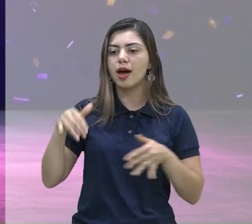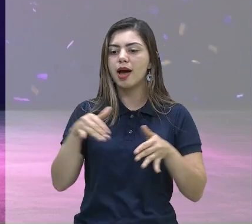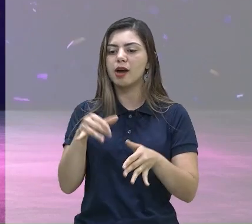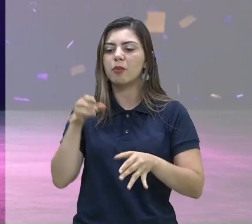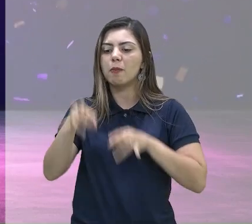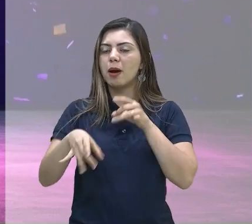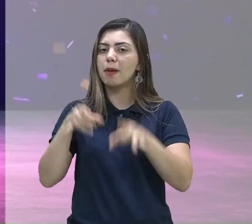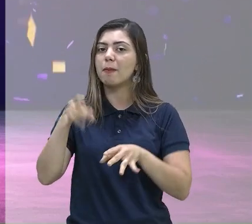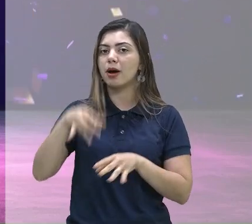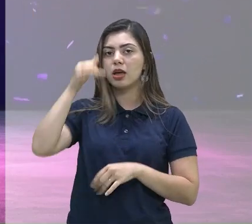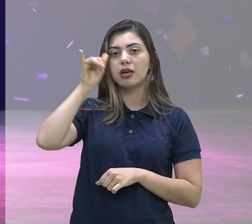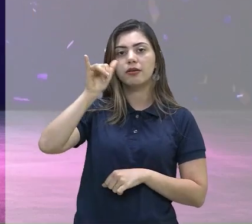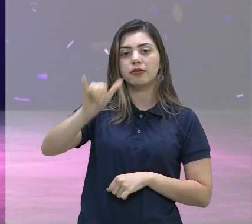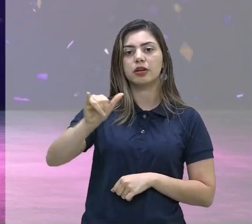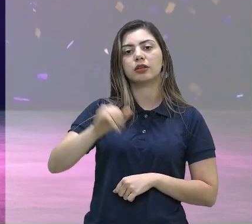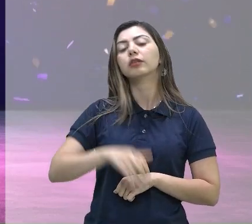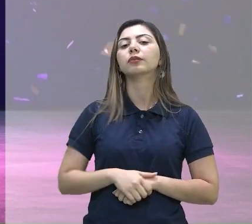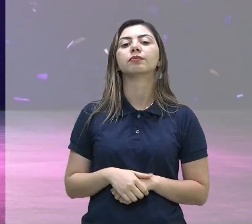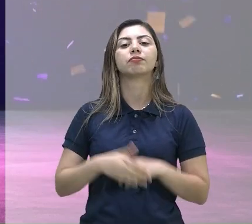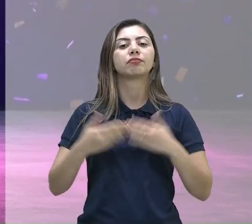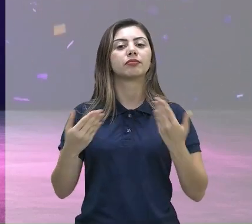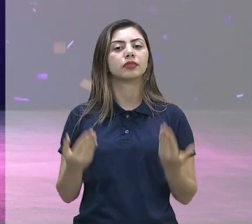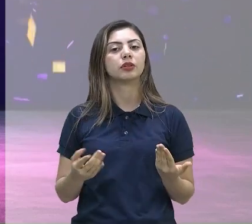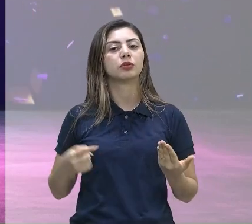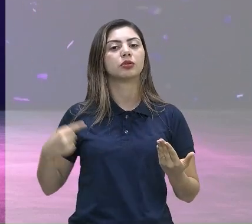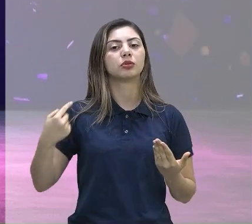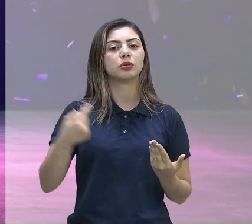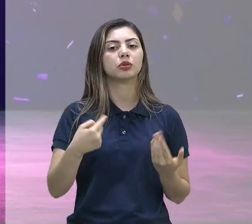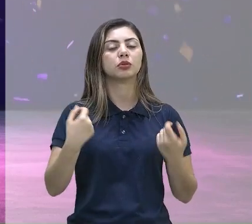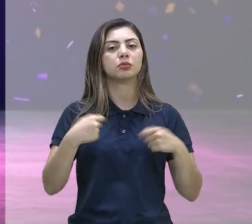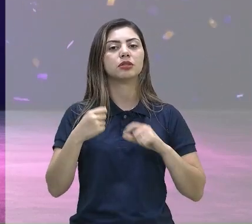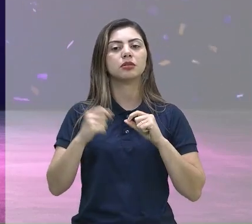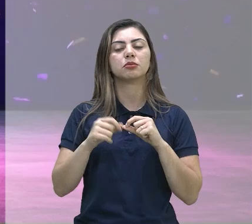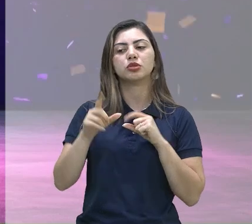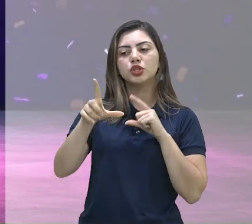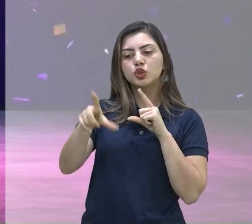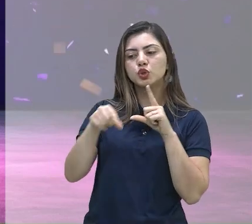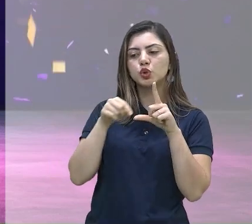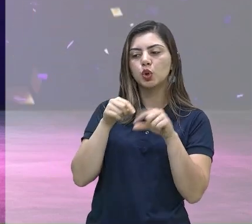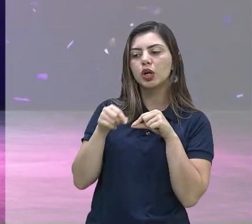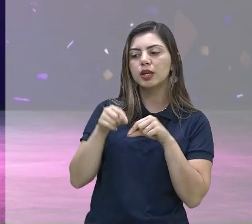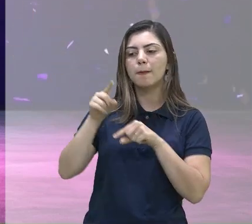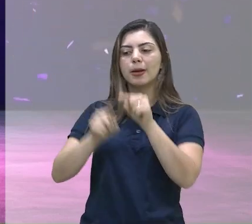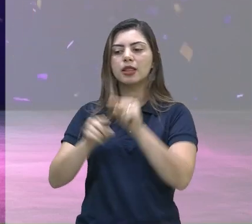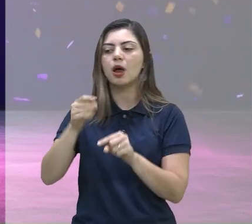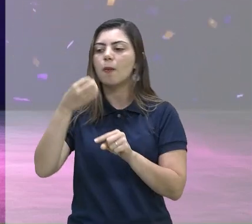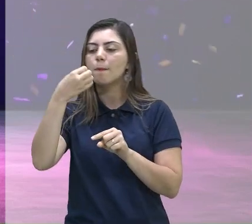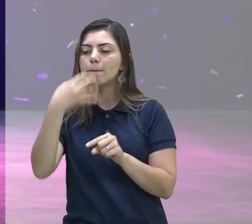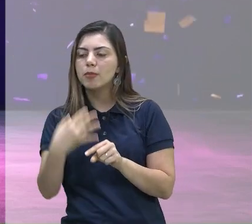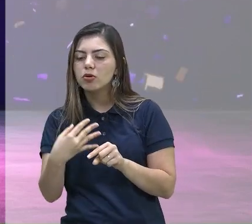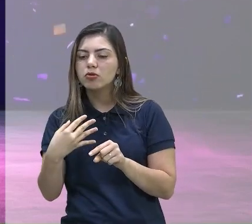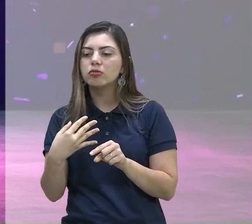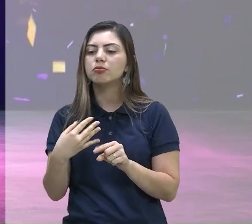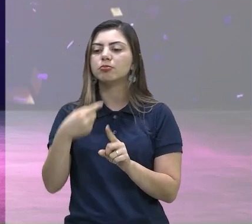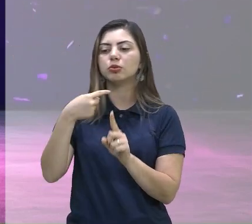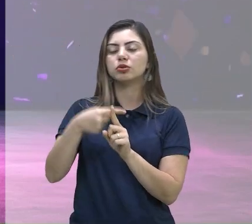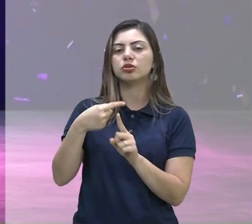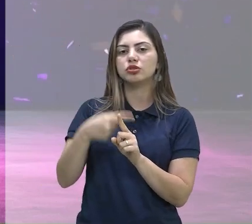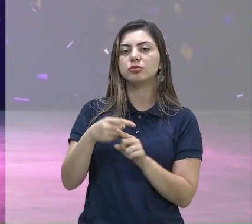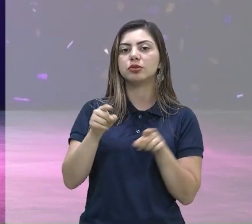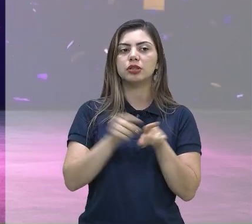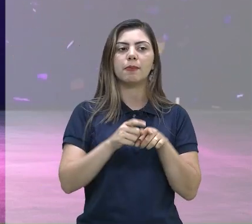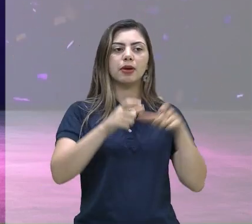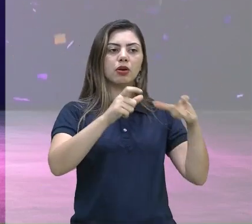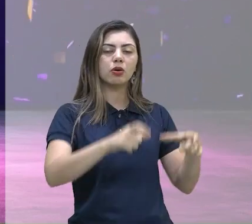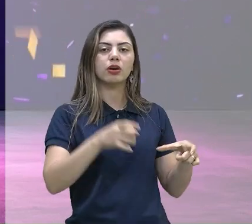água. Escolher bem e descartar corretamente é cuidar